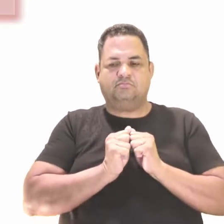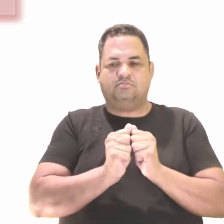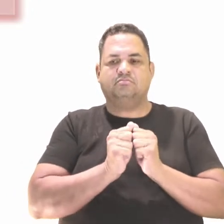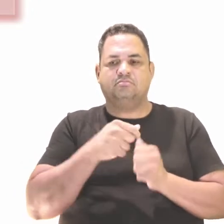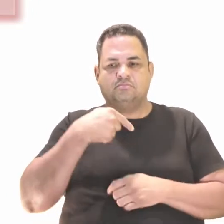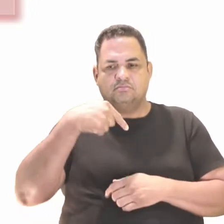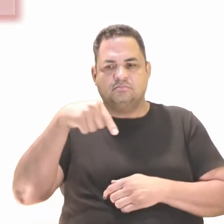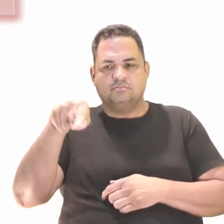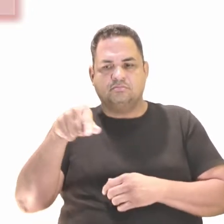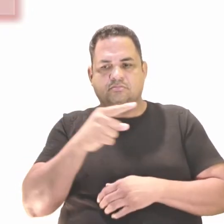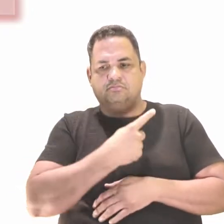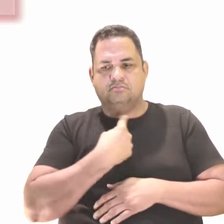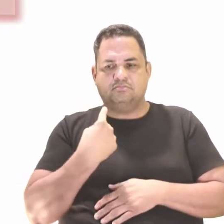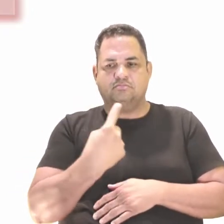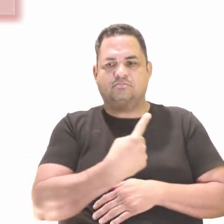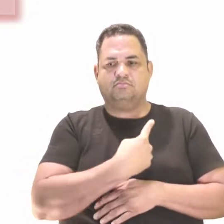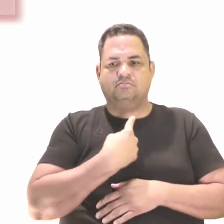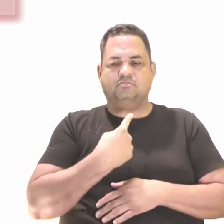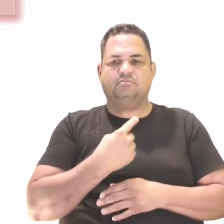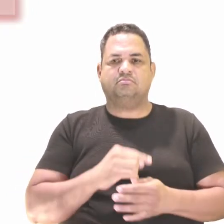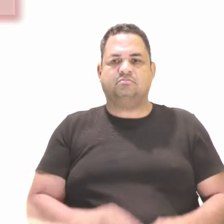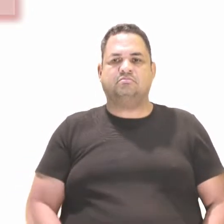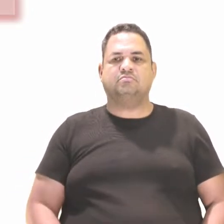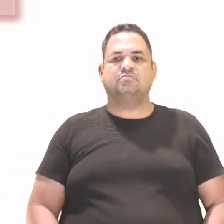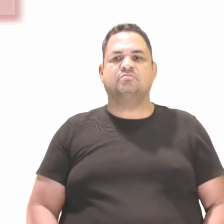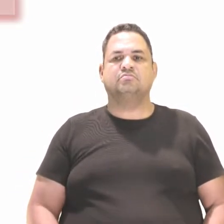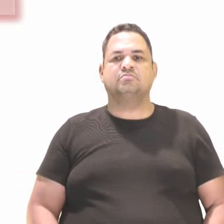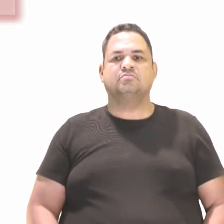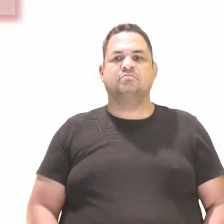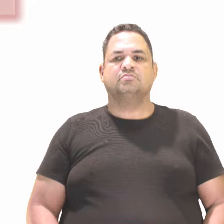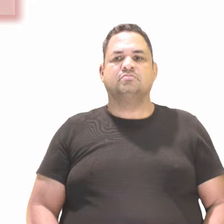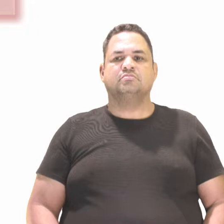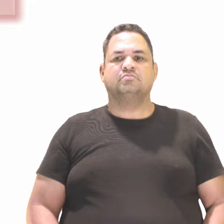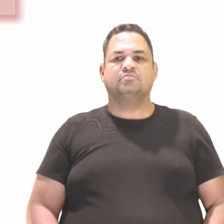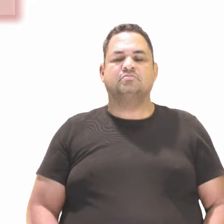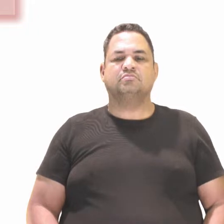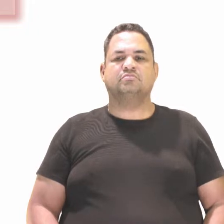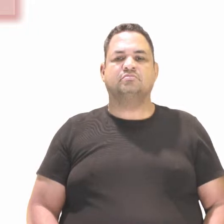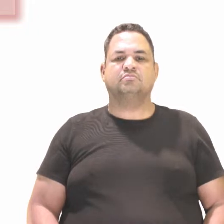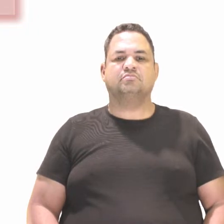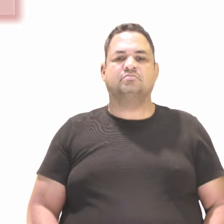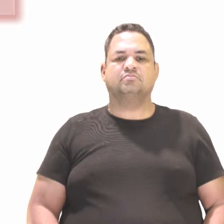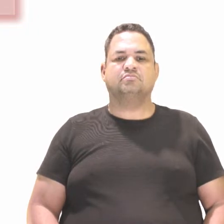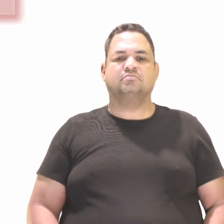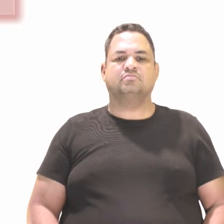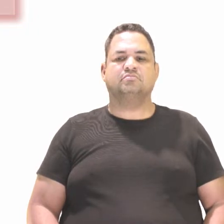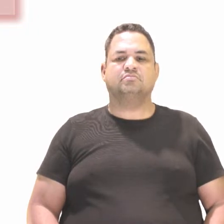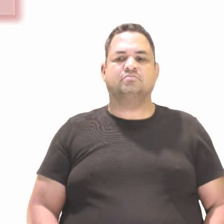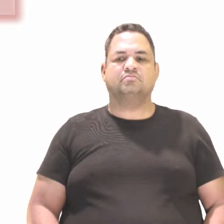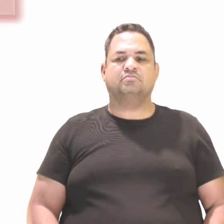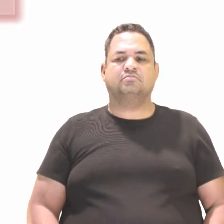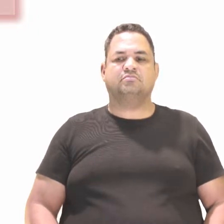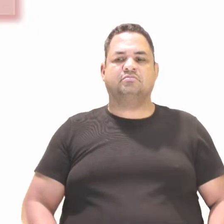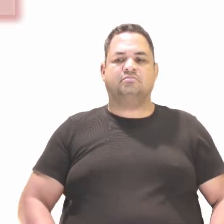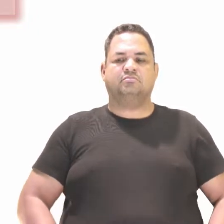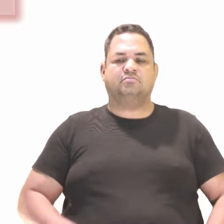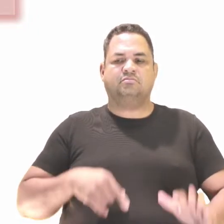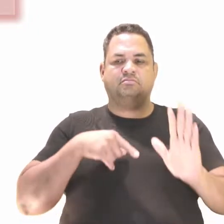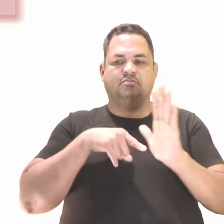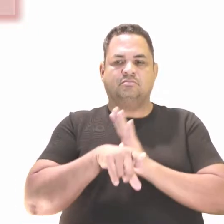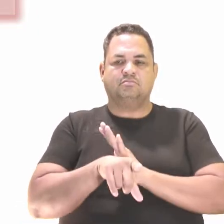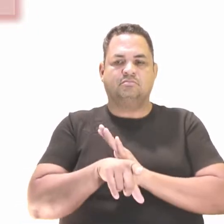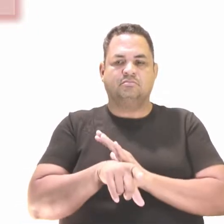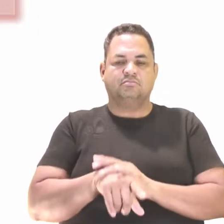junto com a gente, ou esse agente eu coloquei aí de gaiata. Então, would you like to come along é a